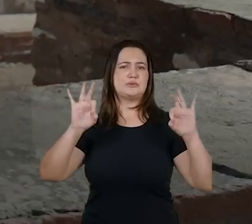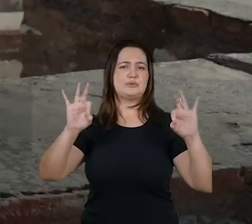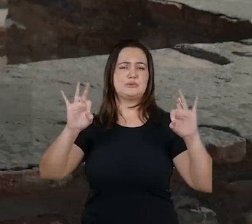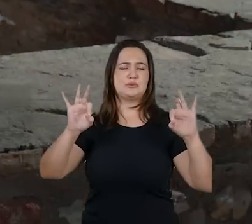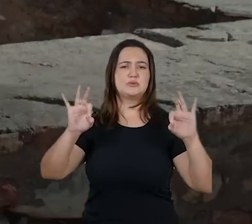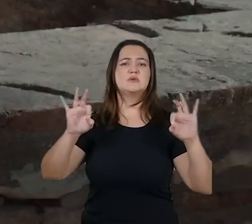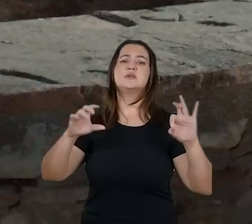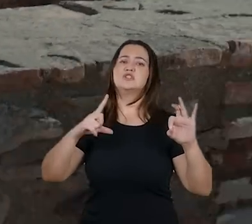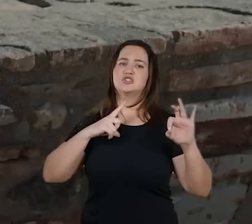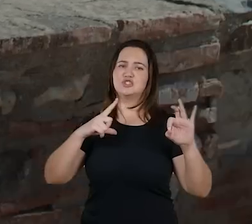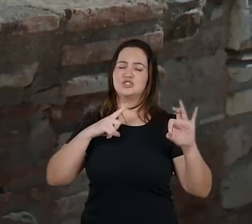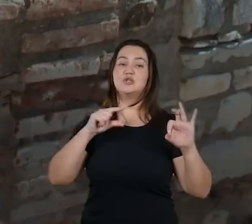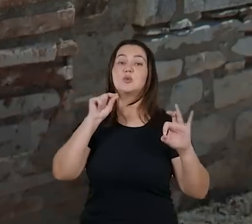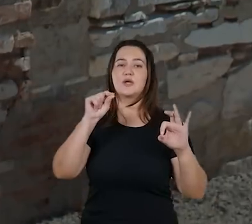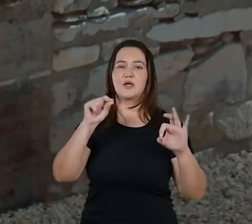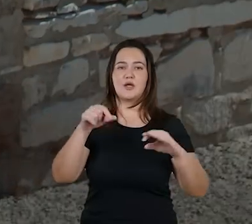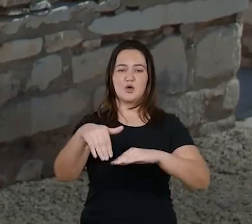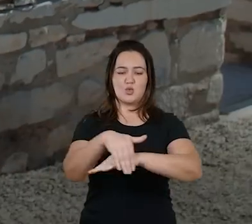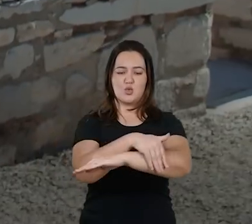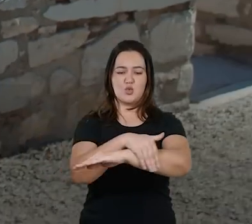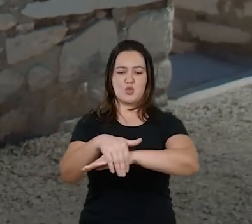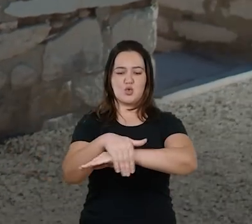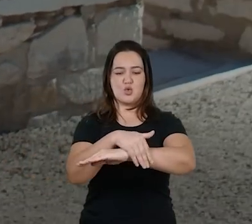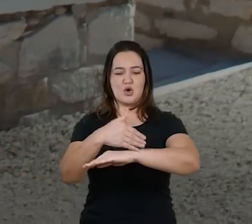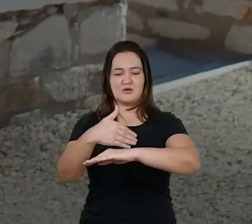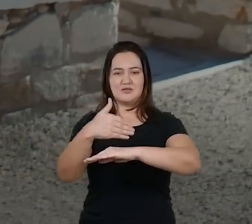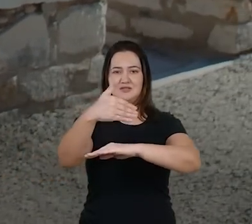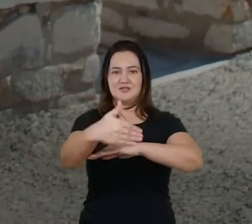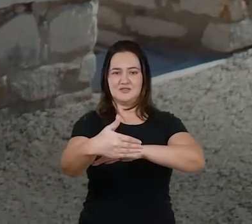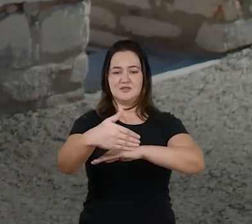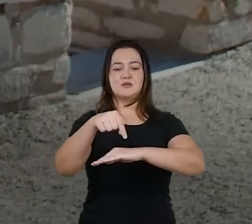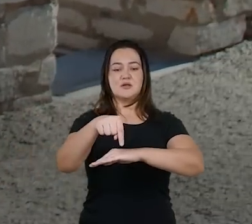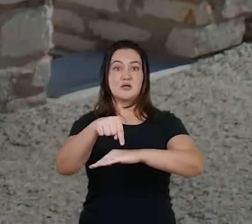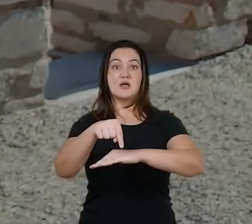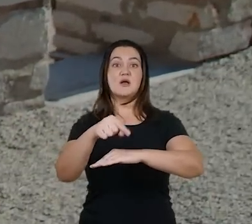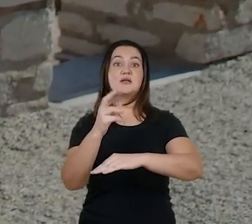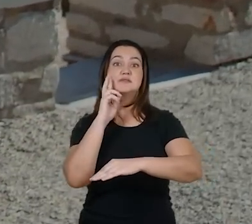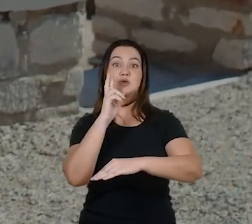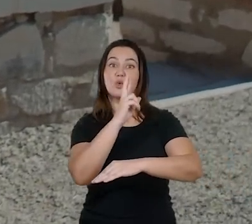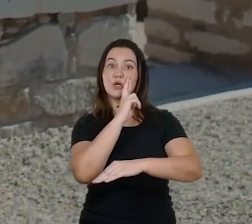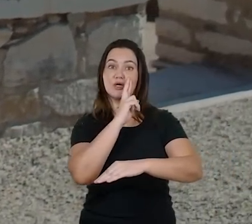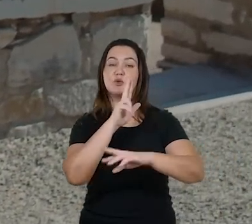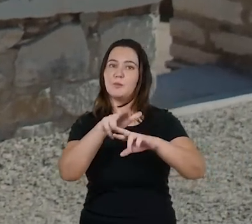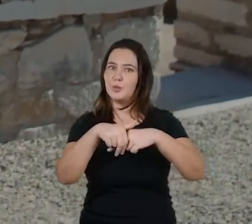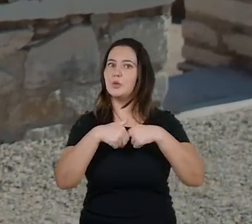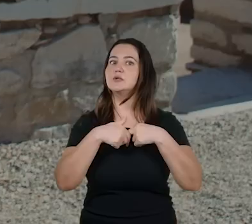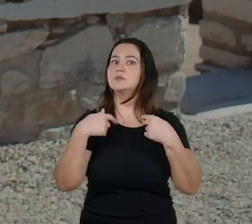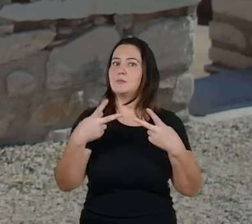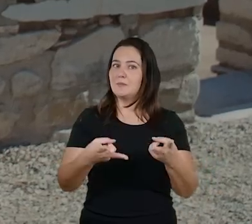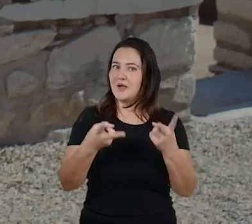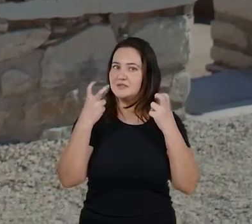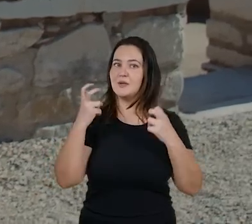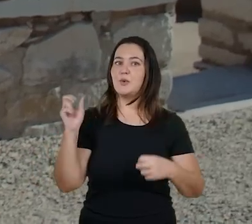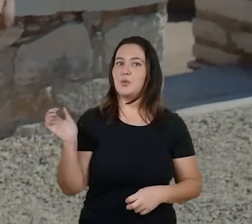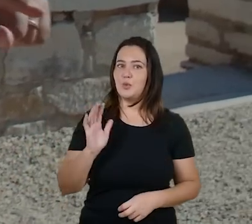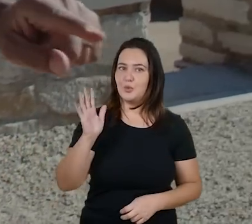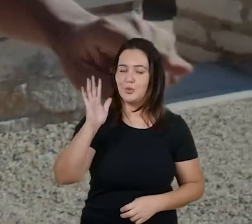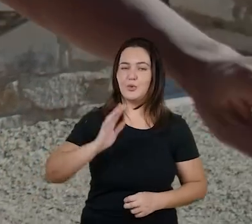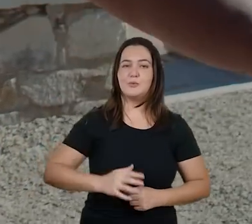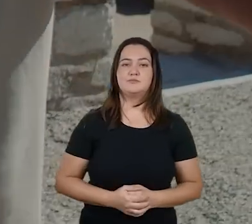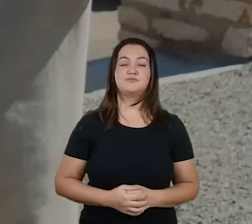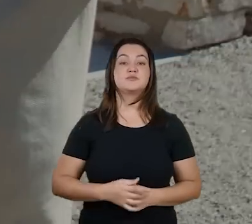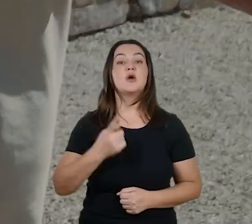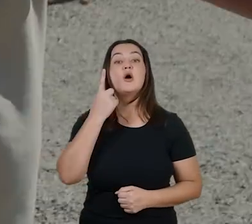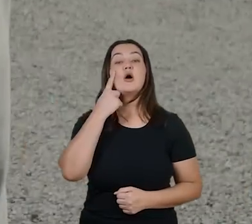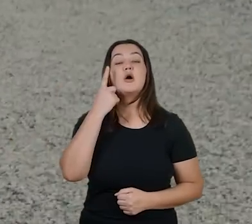estava, inclusive, colocado num lugar, assim, bem situado da cidade. Só para você ter uma noção,